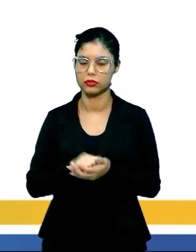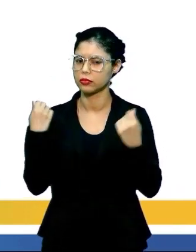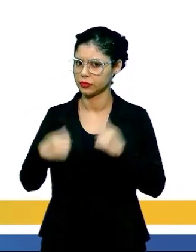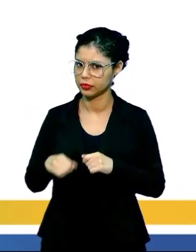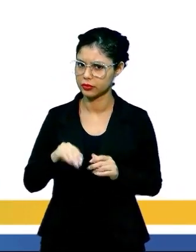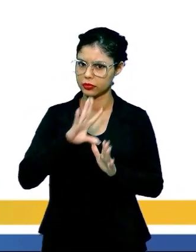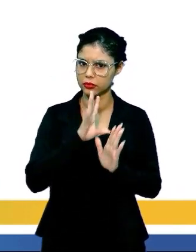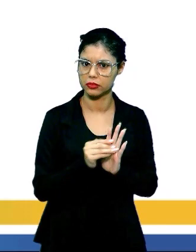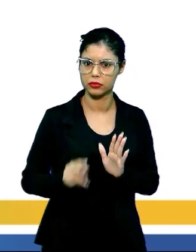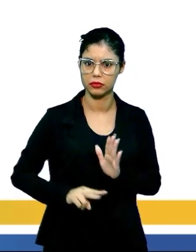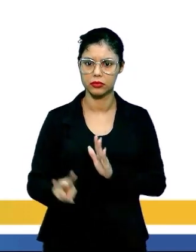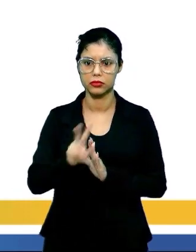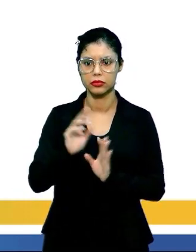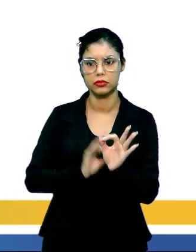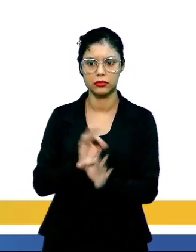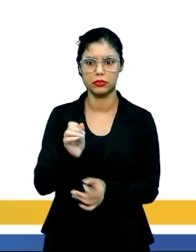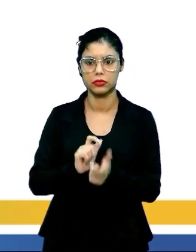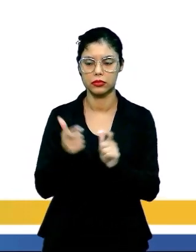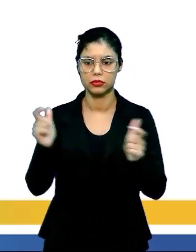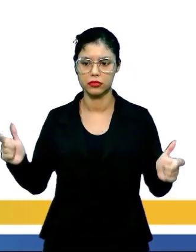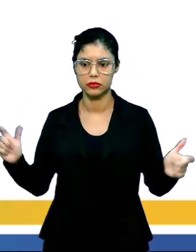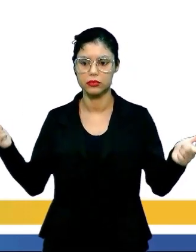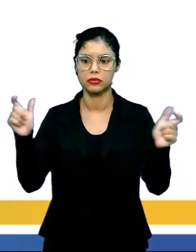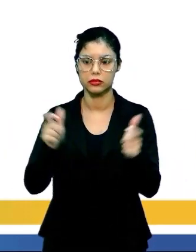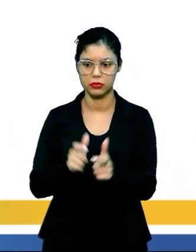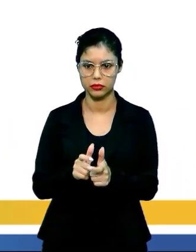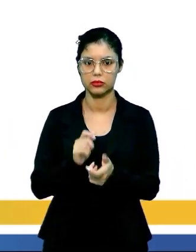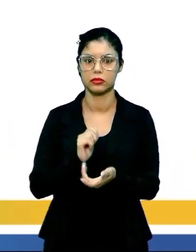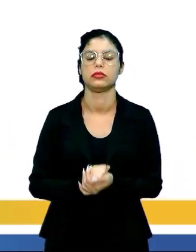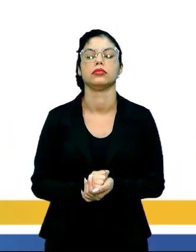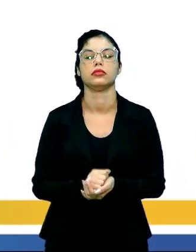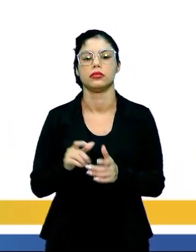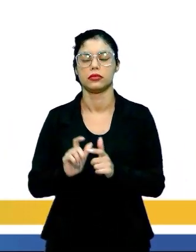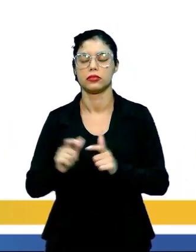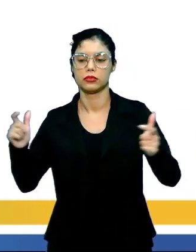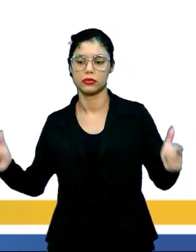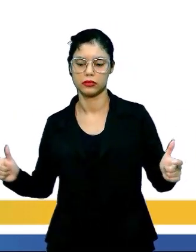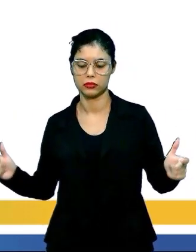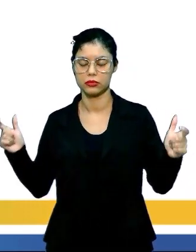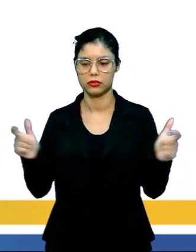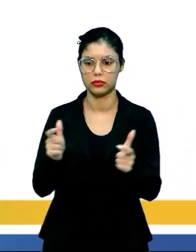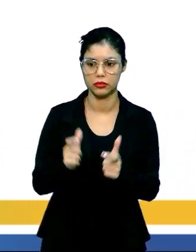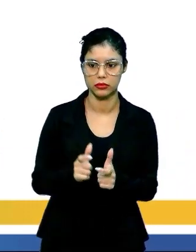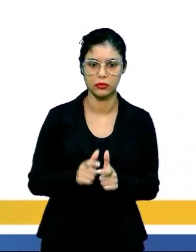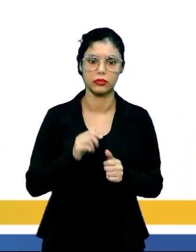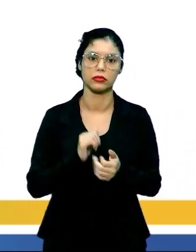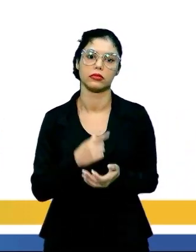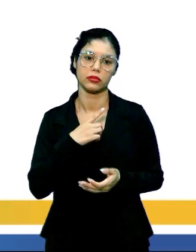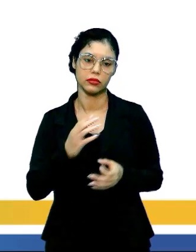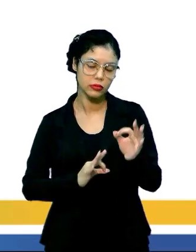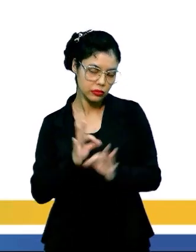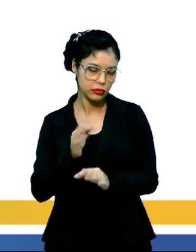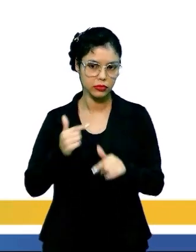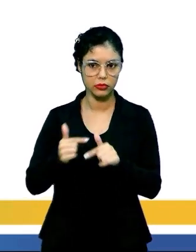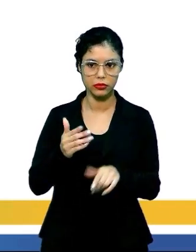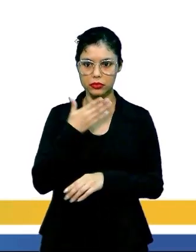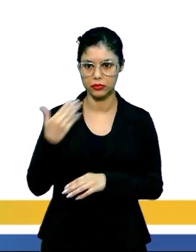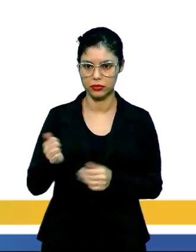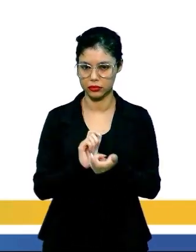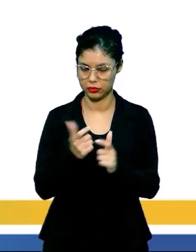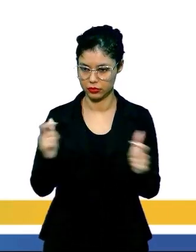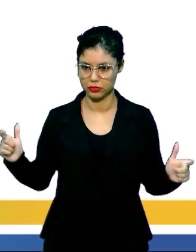mediana, é necessário colocar os valores em ordem crescente ou decrescente. A gente fala sempre que se você trabalhar em ordem crescente é